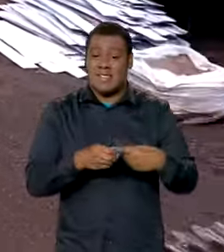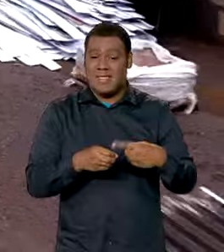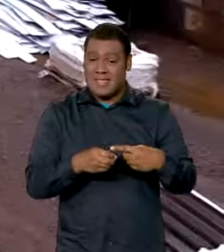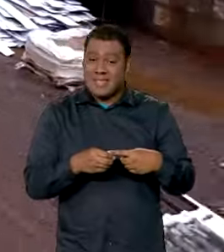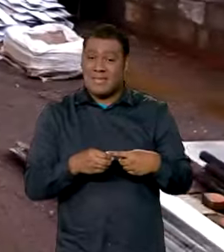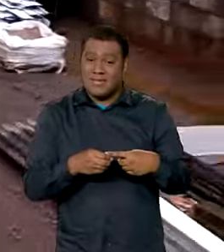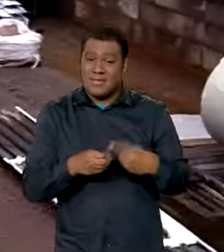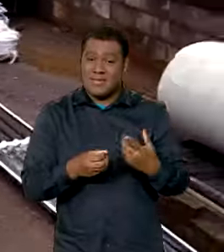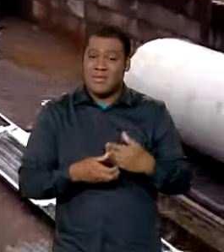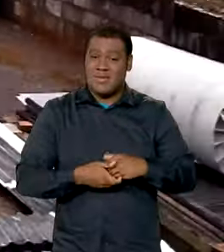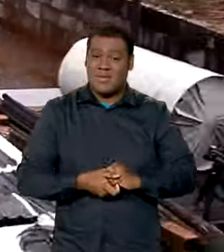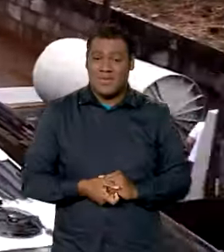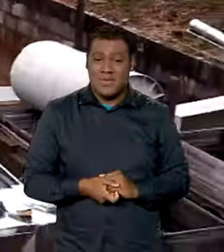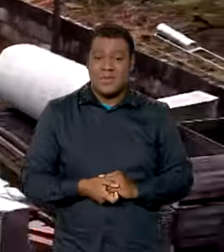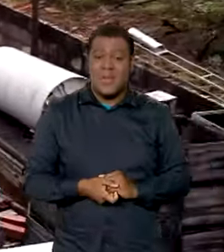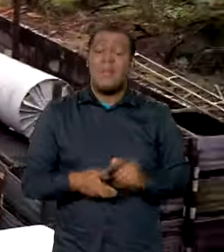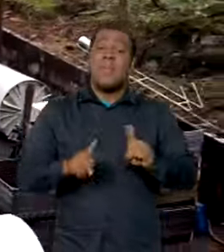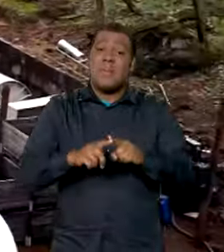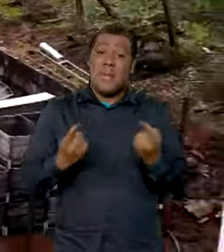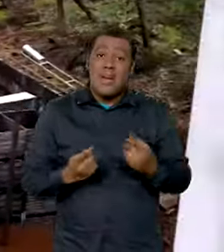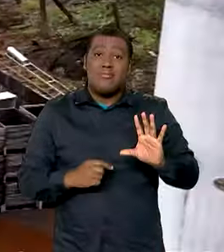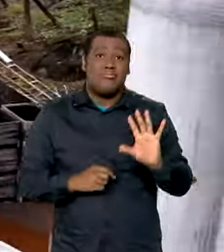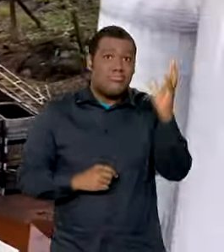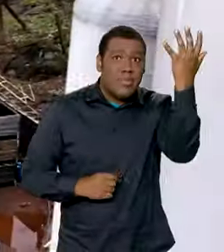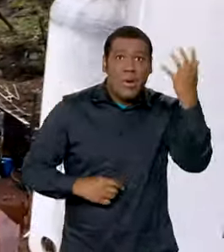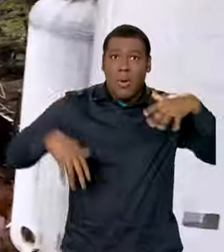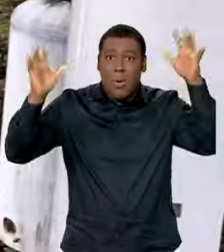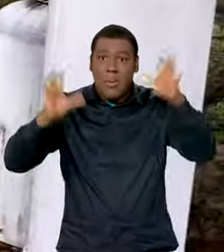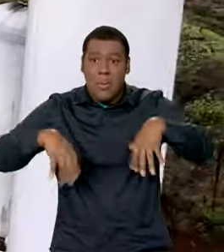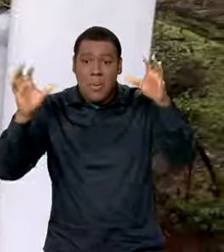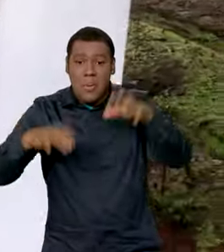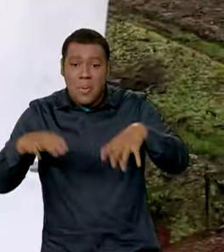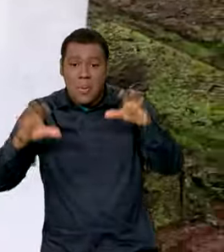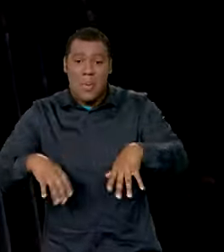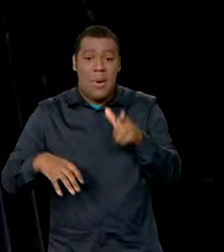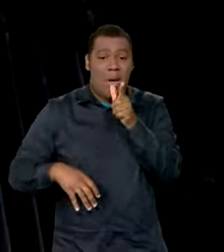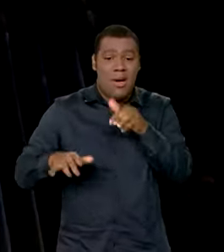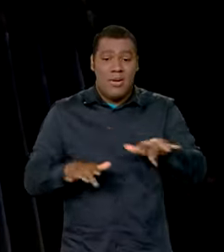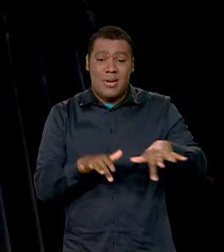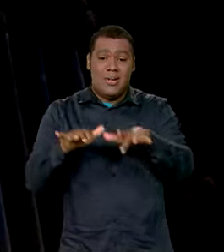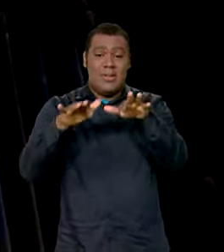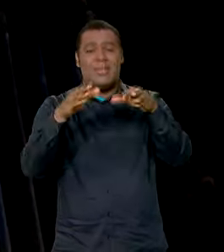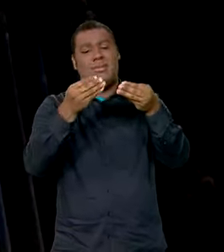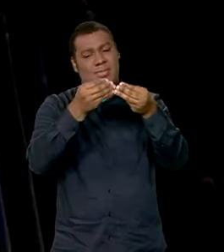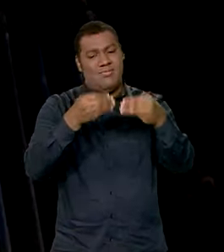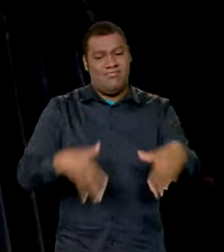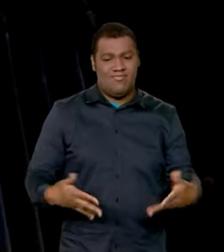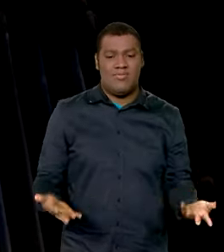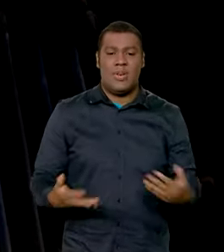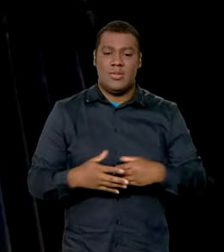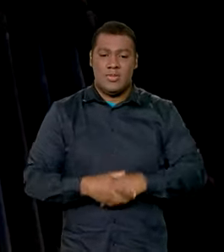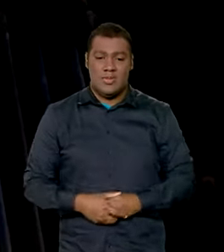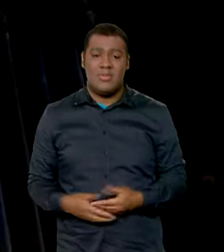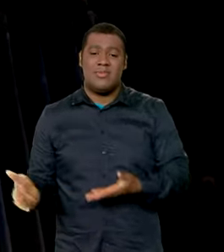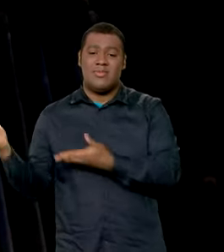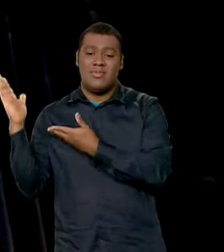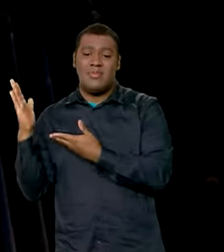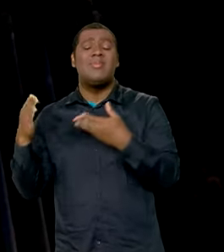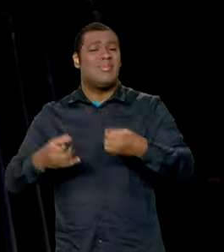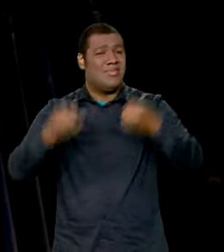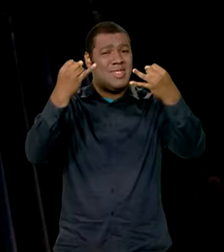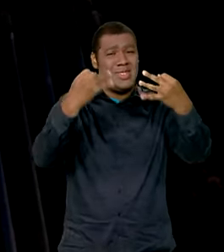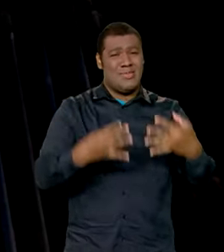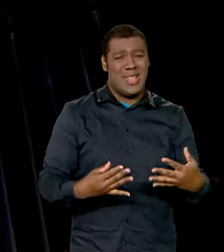O deslizamento da encosta destruiu o galpão e gerou muito prejuízo. O proprietário explica a difícil